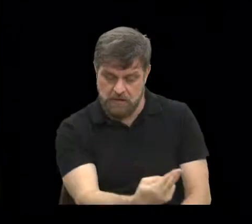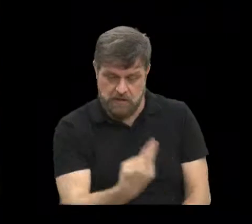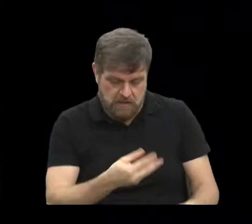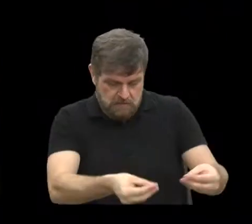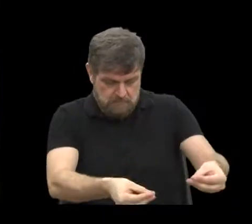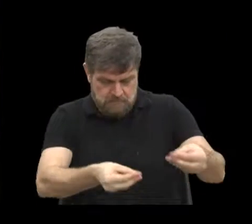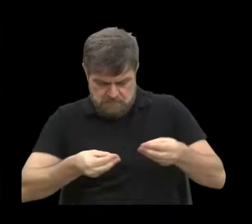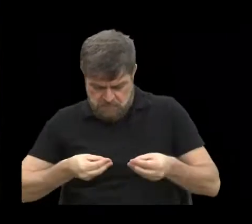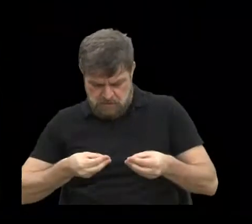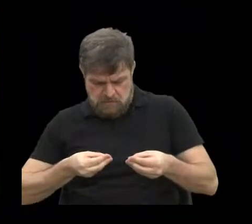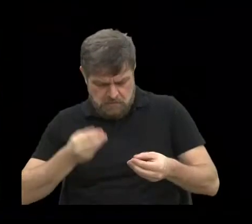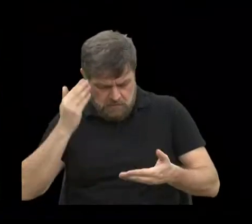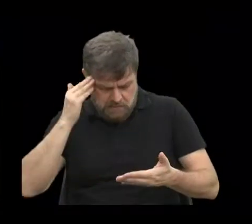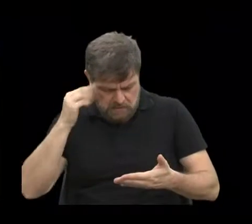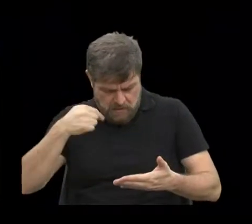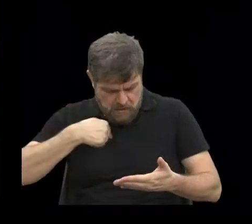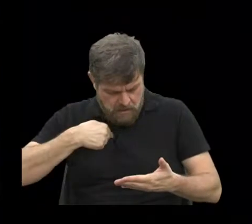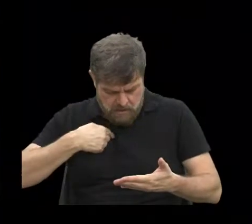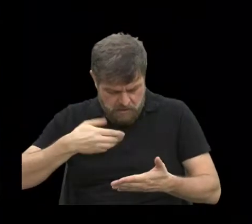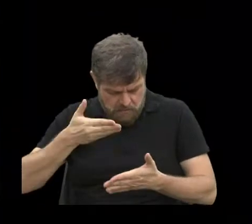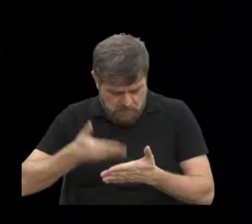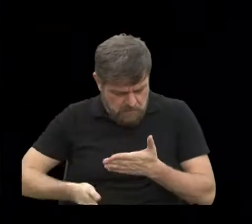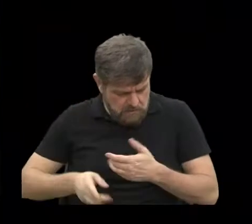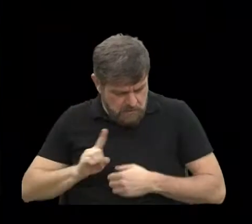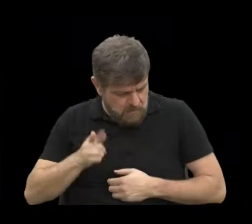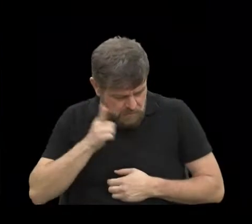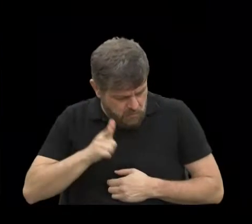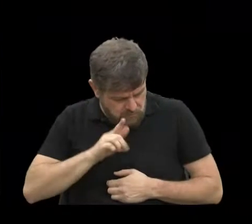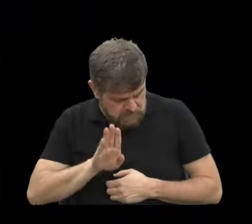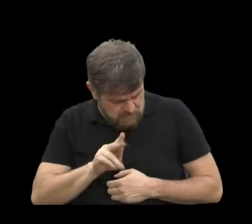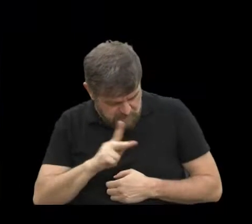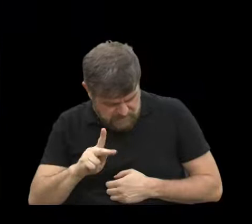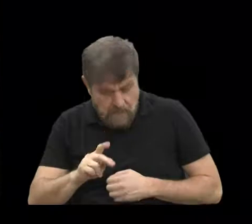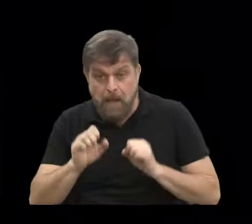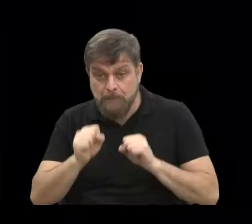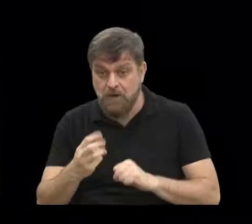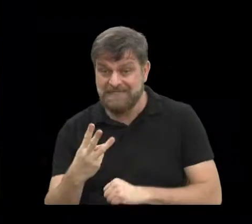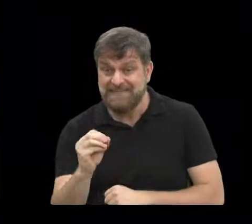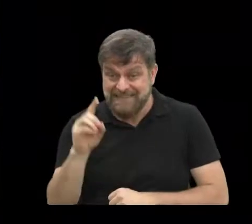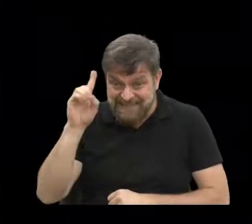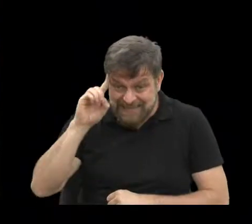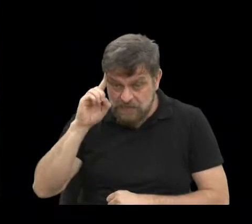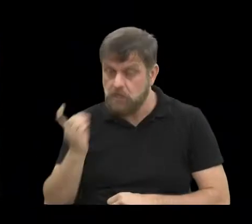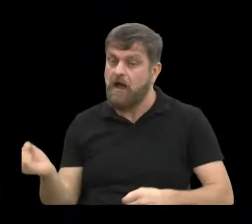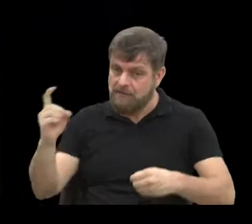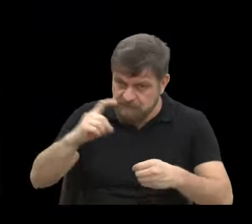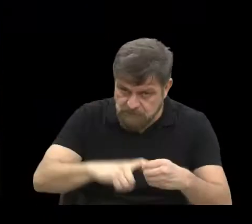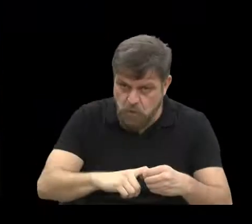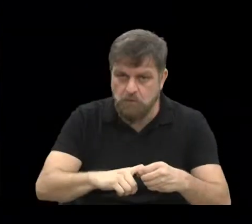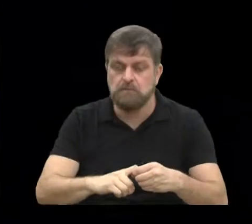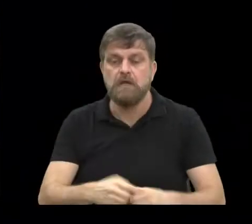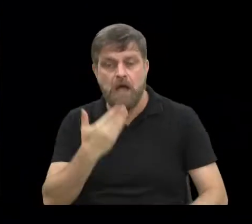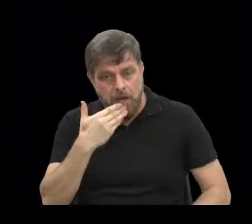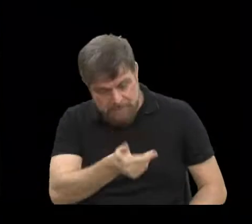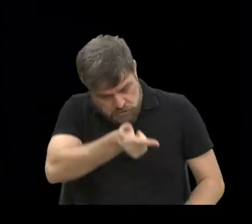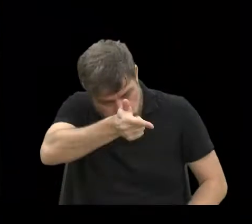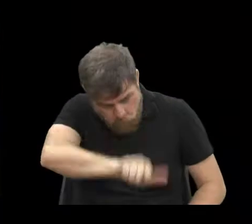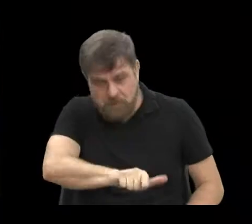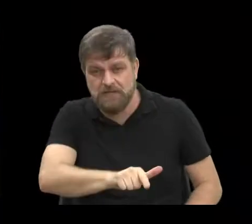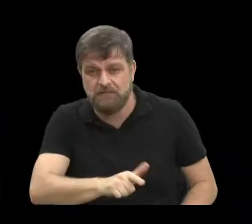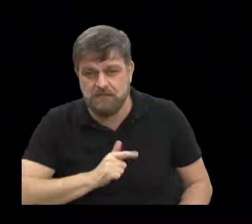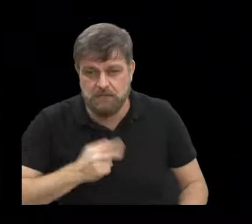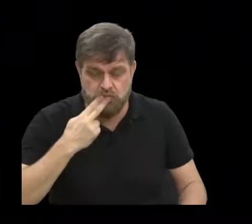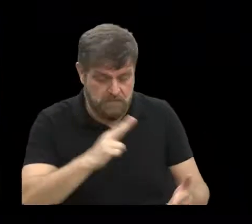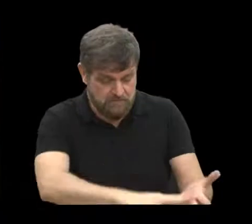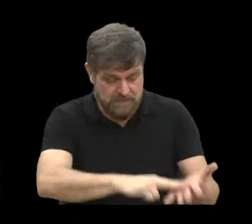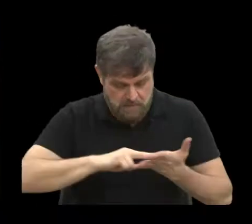teve ciência dessa decisão, tá certo? Então, dentro de 30, recebeu a